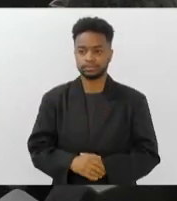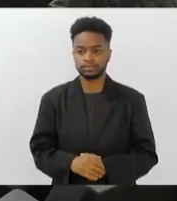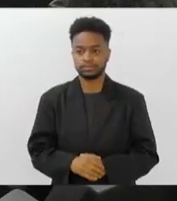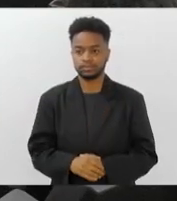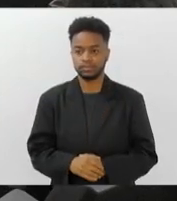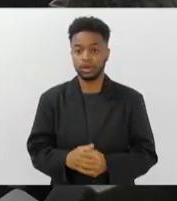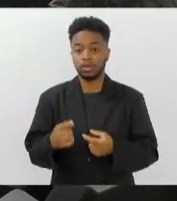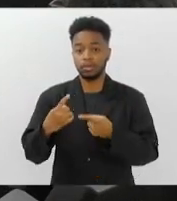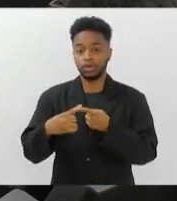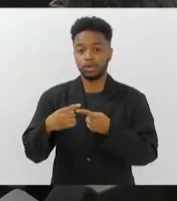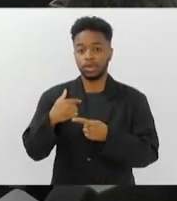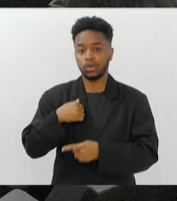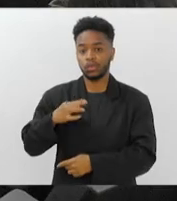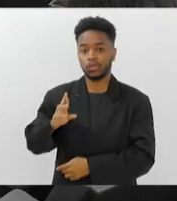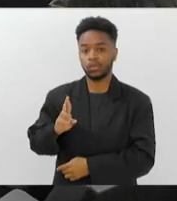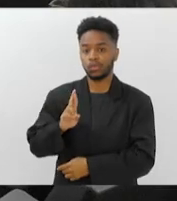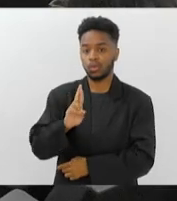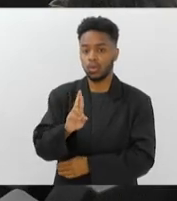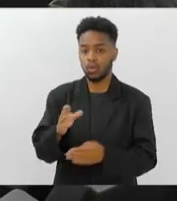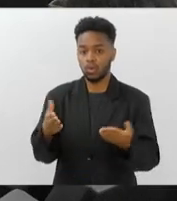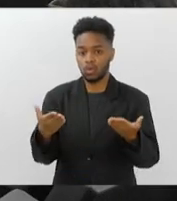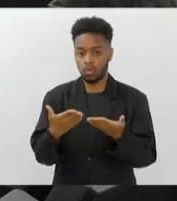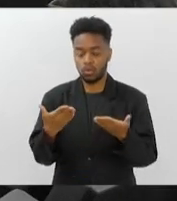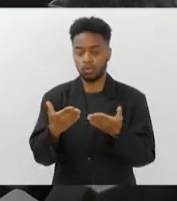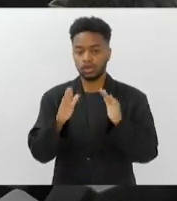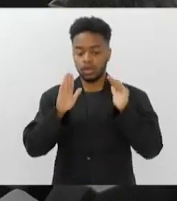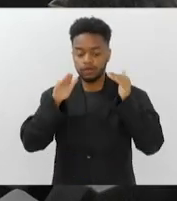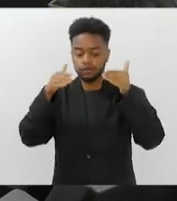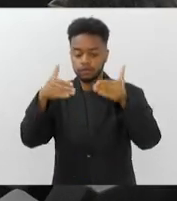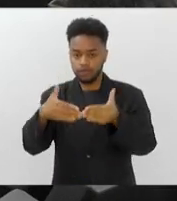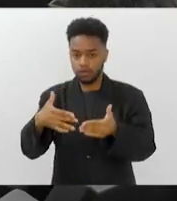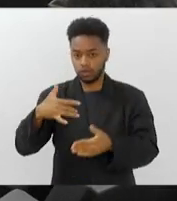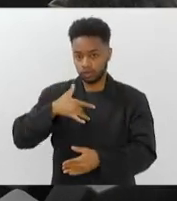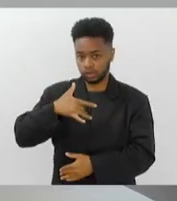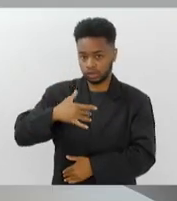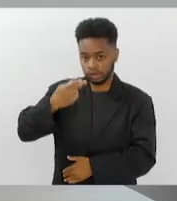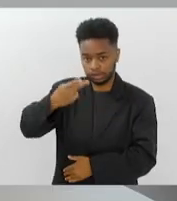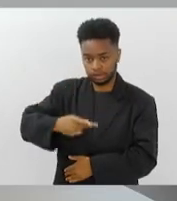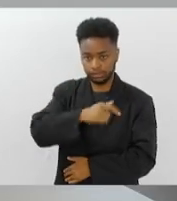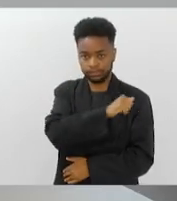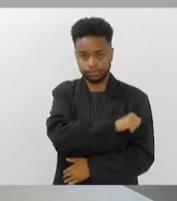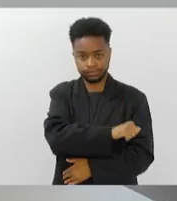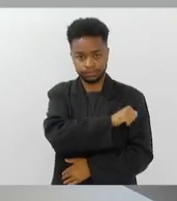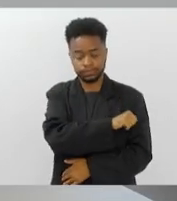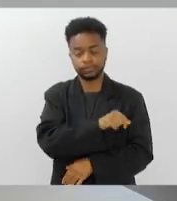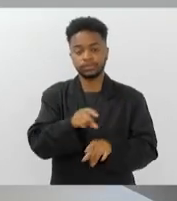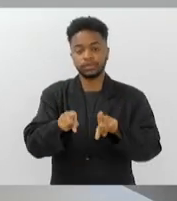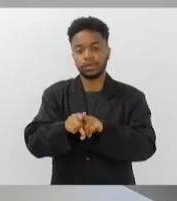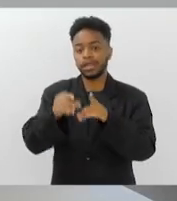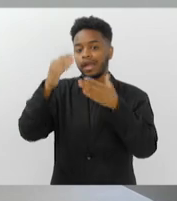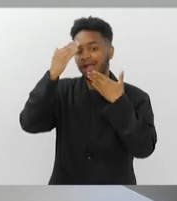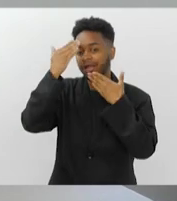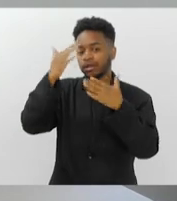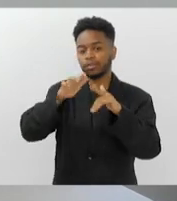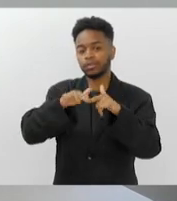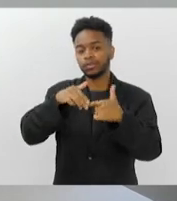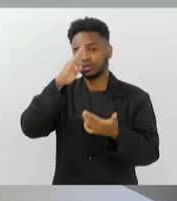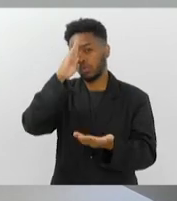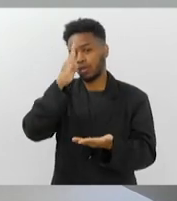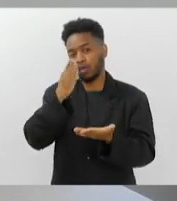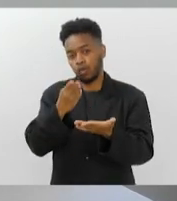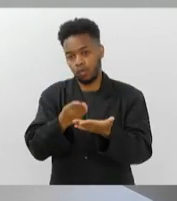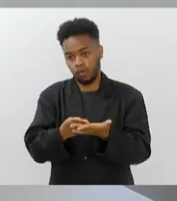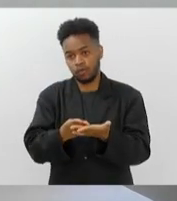que eu tô aqui representando então fora de tuberculose do Estado do Rio de Janeiro e agradecer a confiança também dos